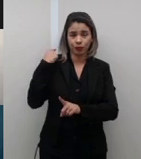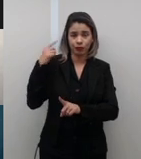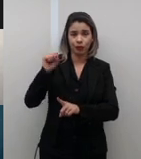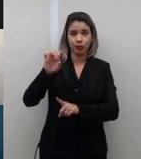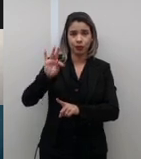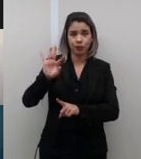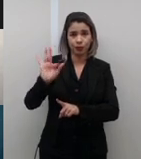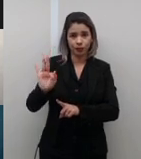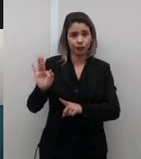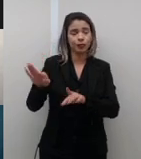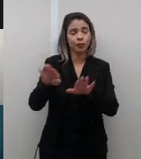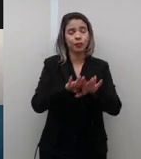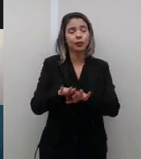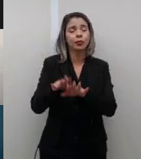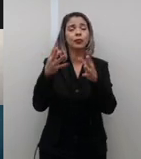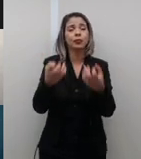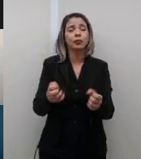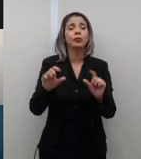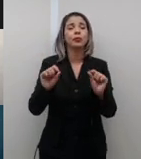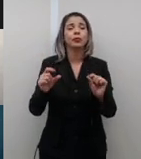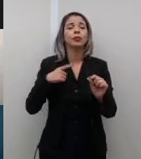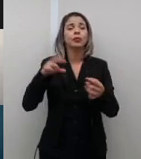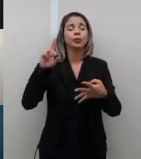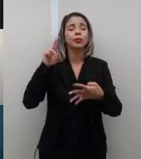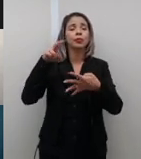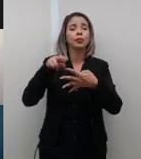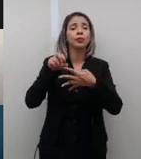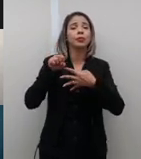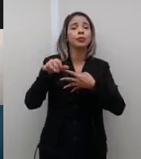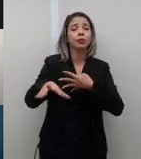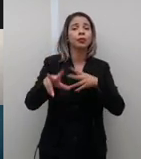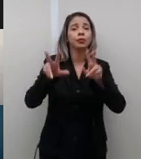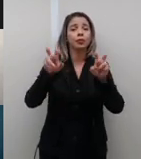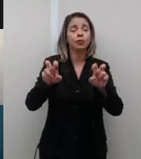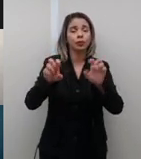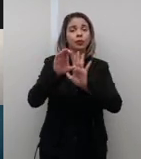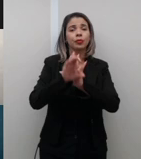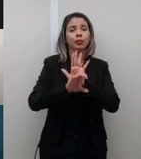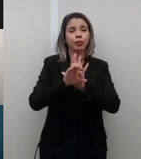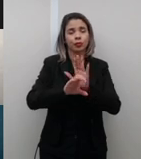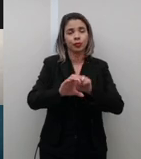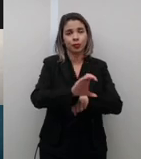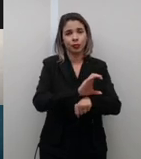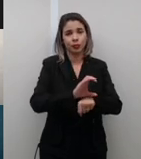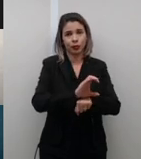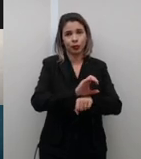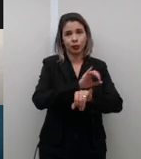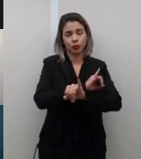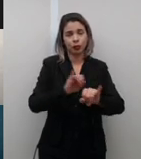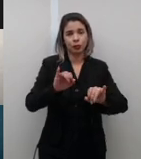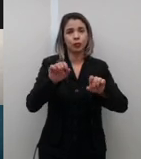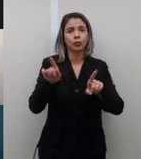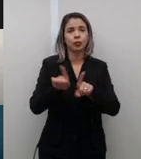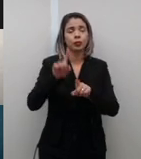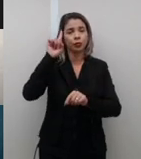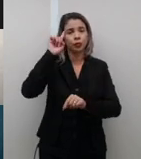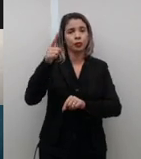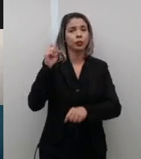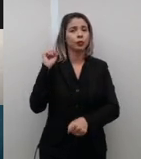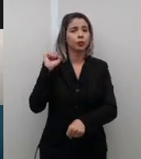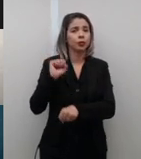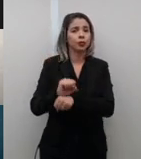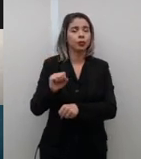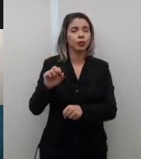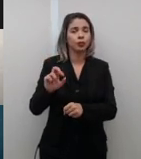unanimidade, reconheceu a existência de repercussão geral da questão constitucional já mencionada e decretou a suspensão do processamento dos recursos especiais